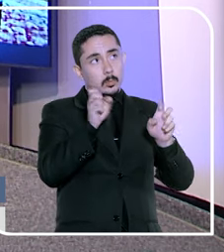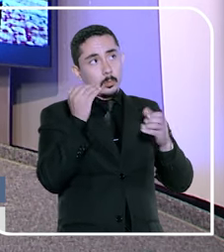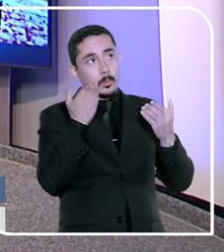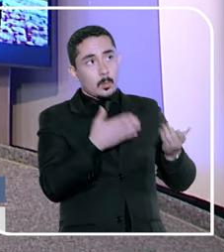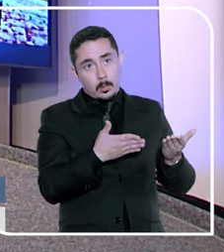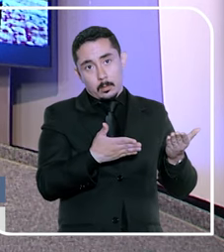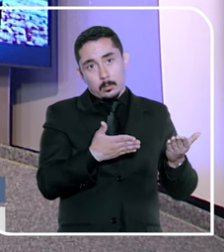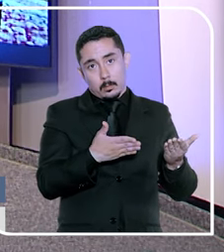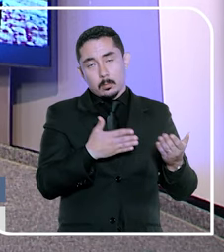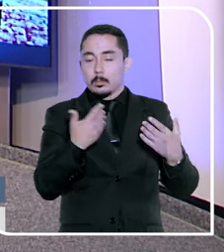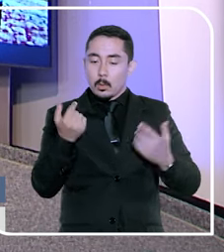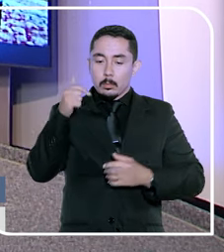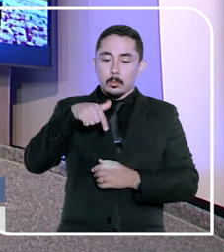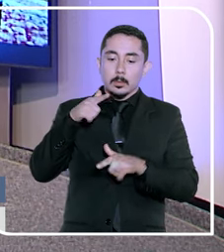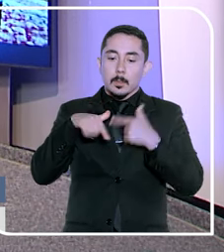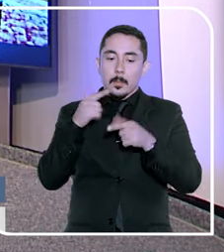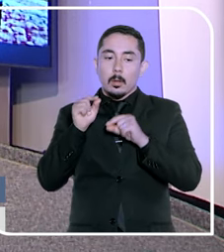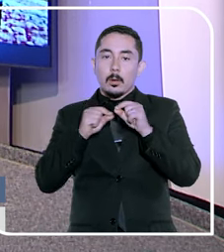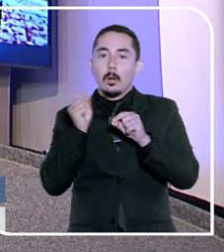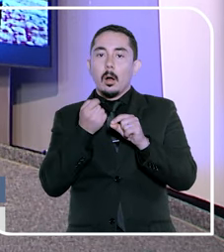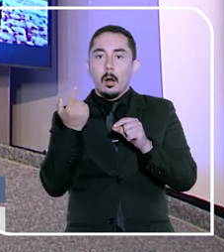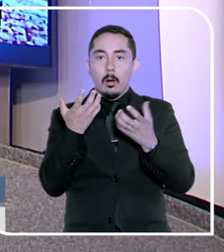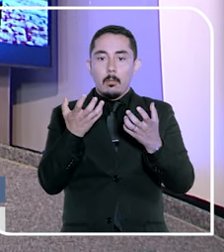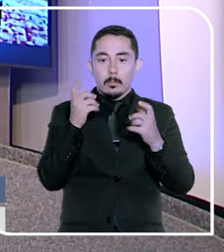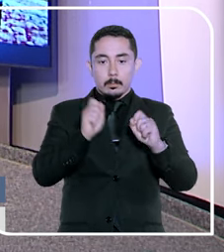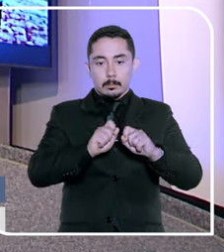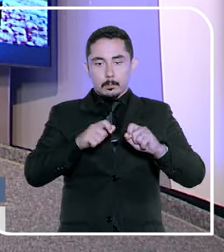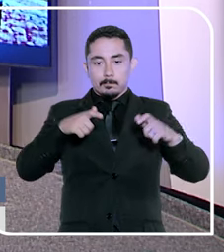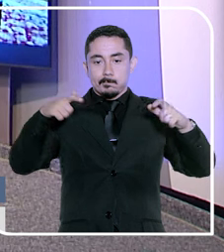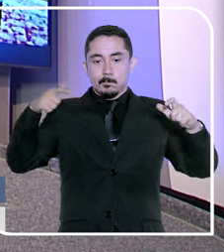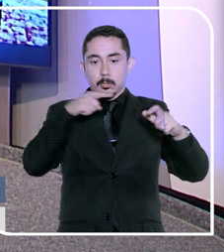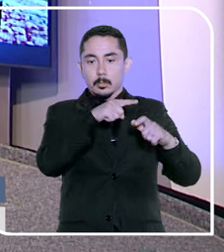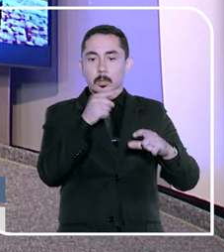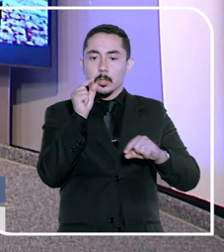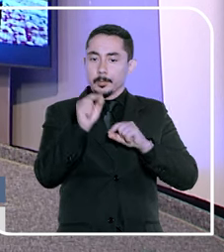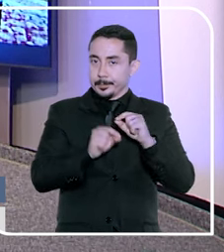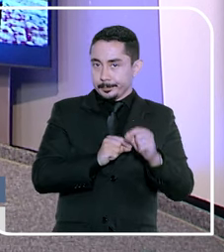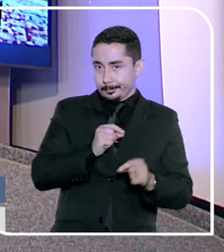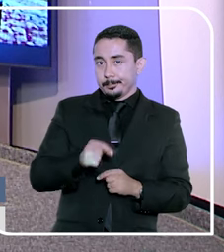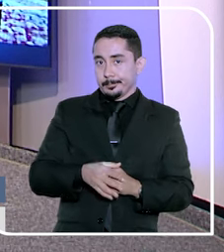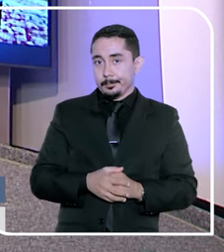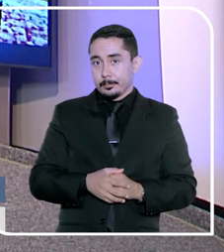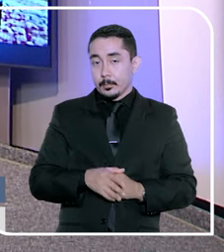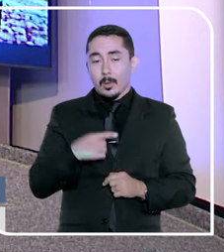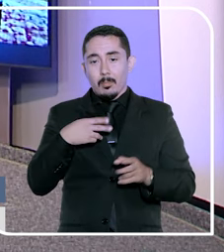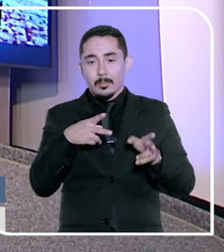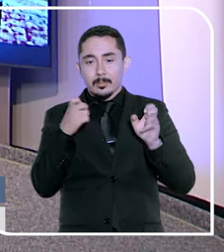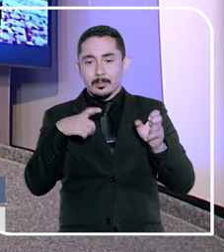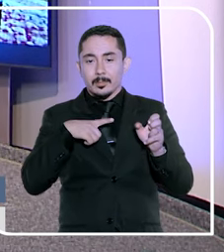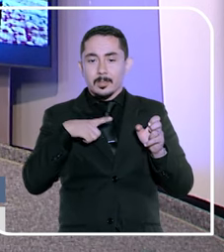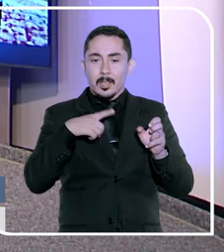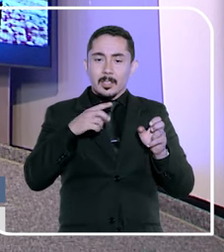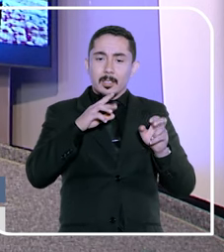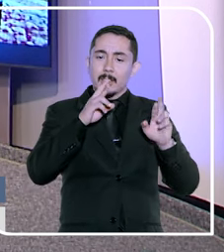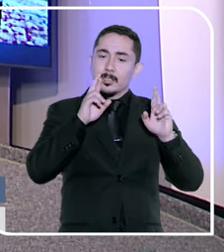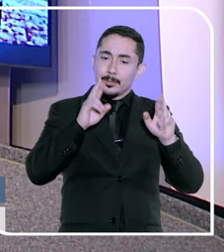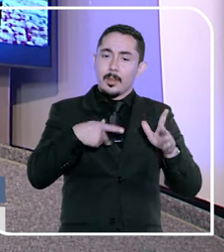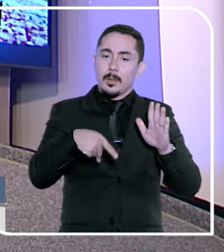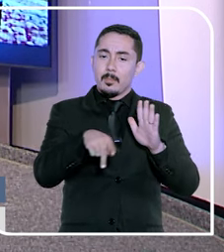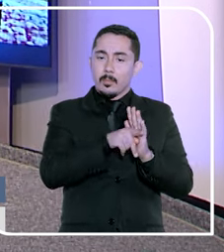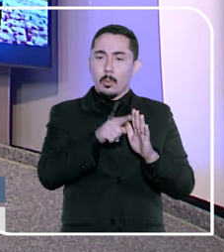tentamos ampliar essas opções e oferecer uma categoria diferente daidade material para tentar melhor